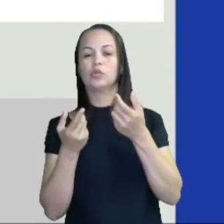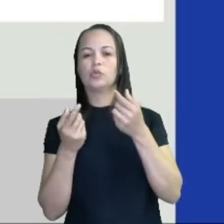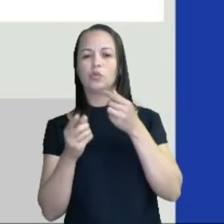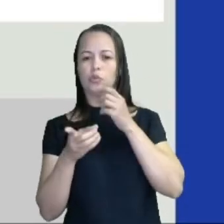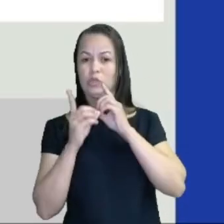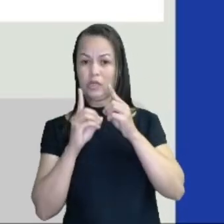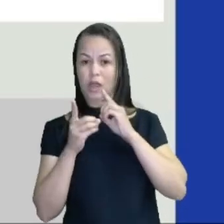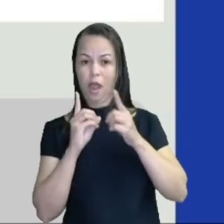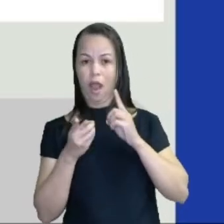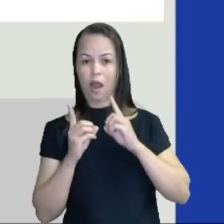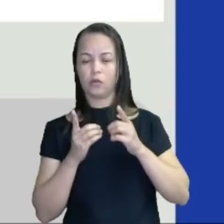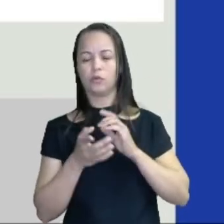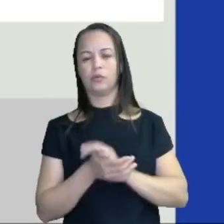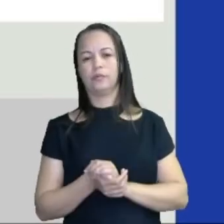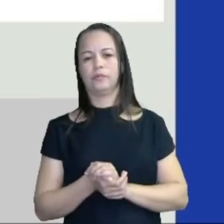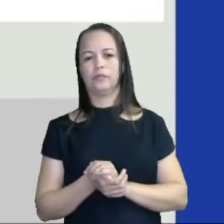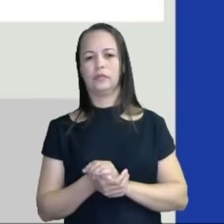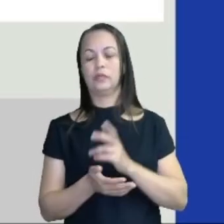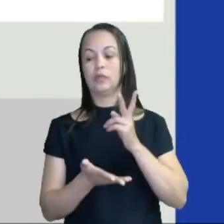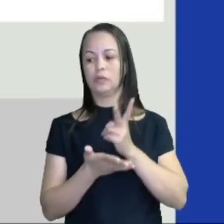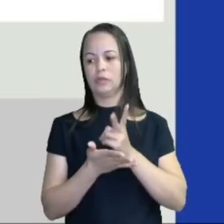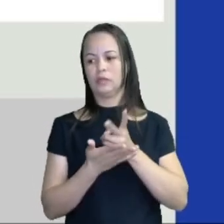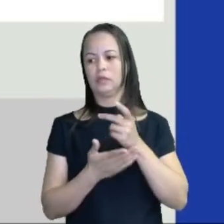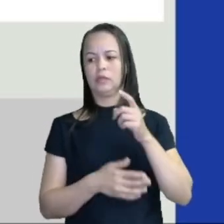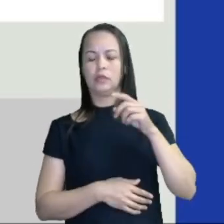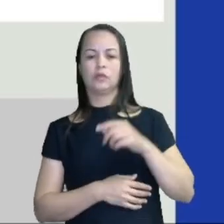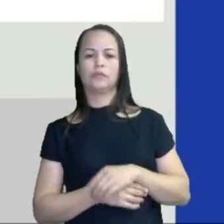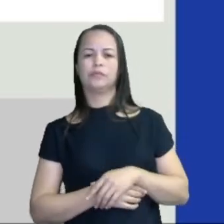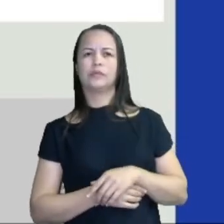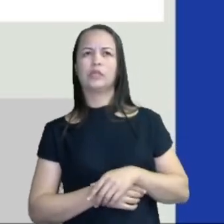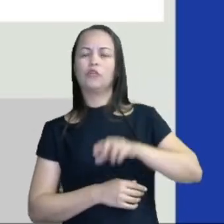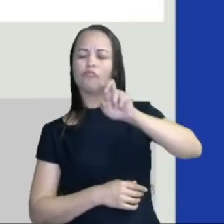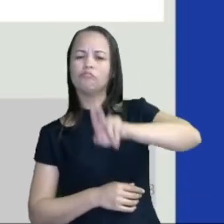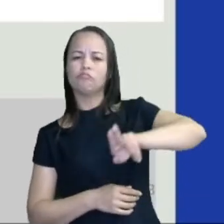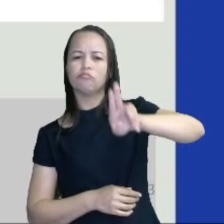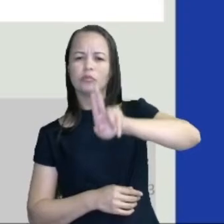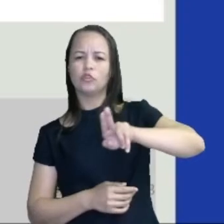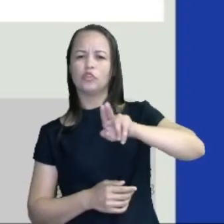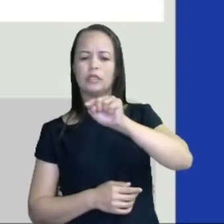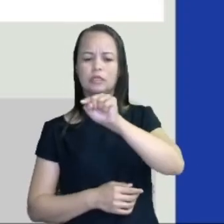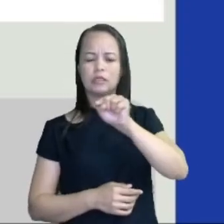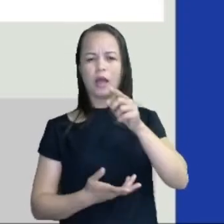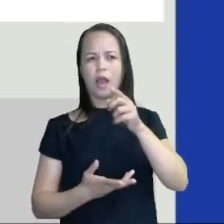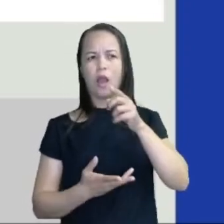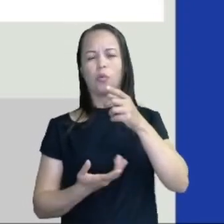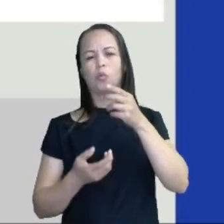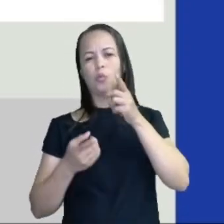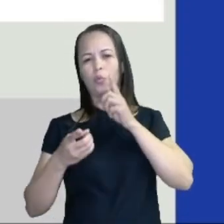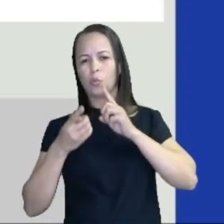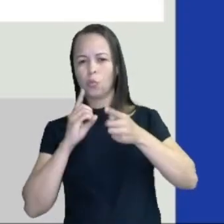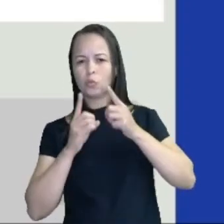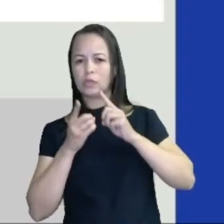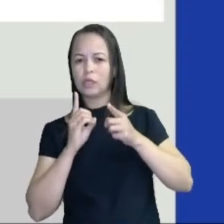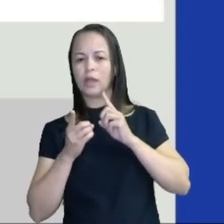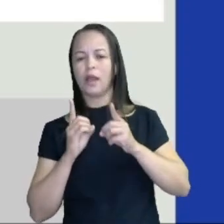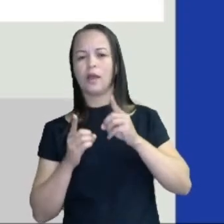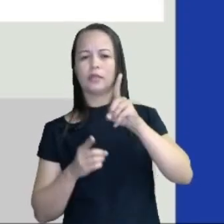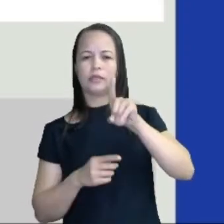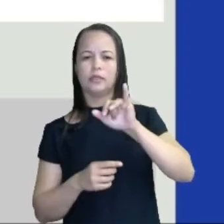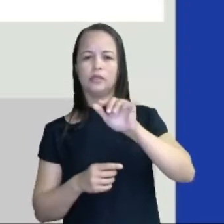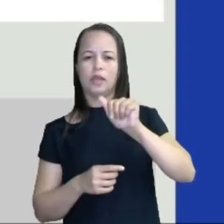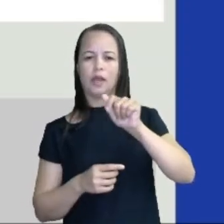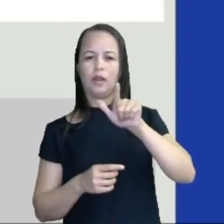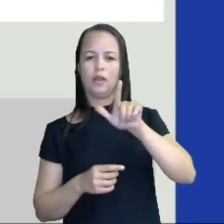diálogo. Então, toda vez que eu vou utilizar um diálogo, eu tenho sempre